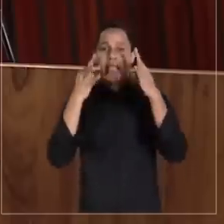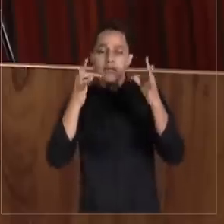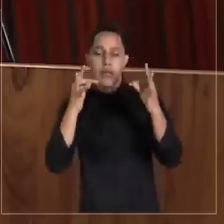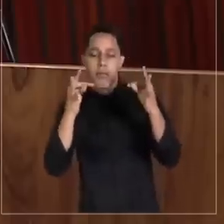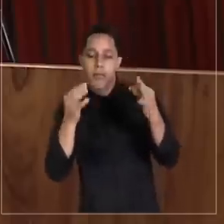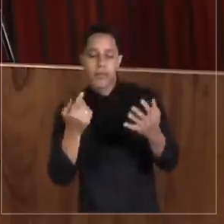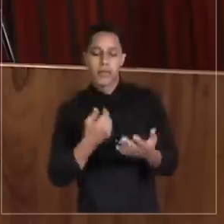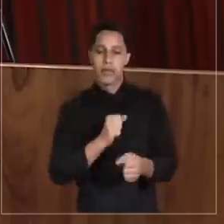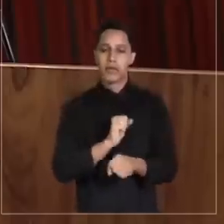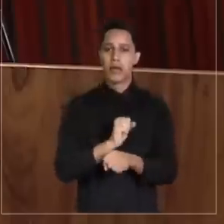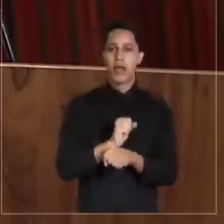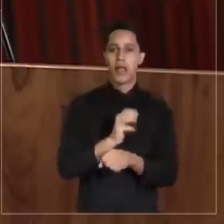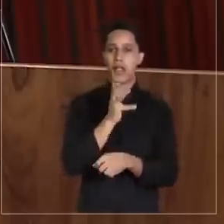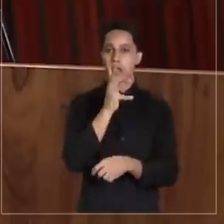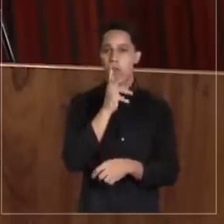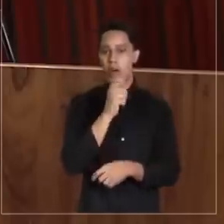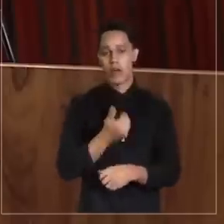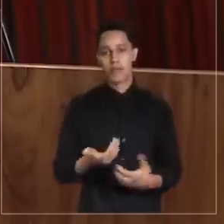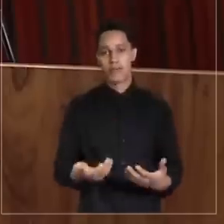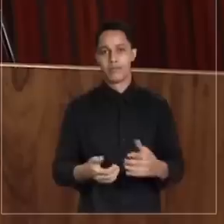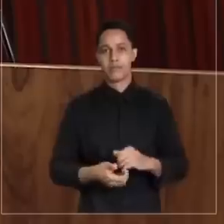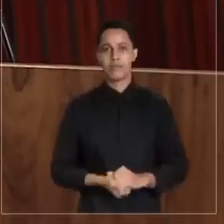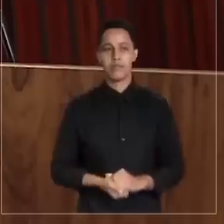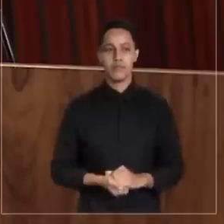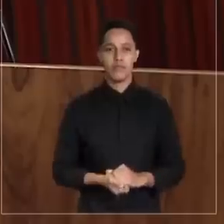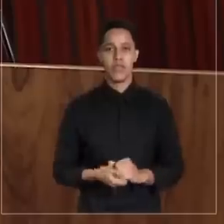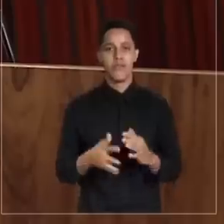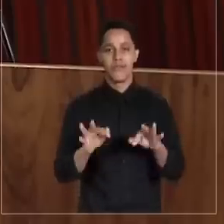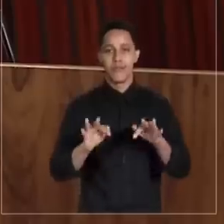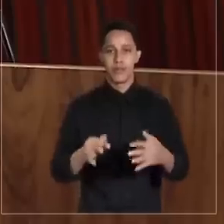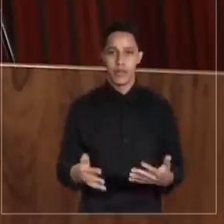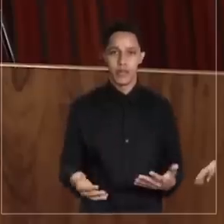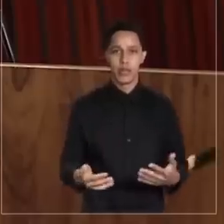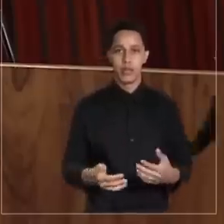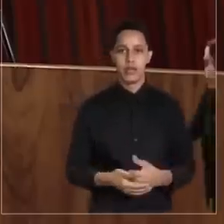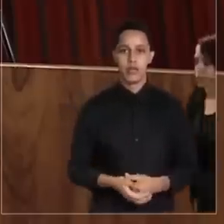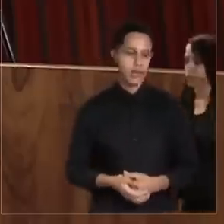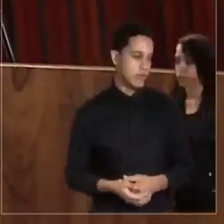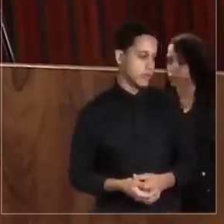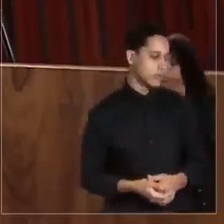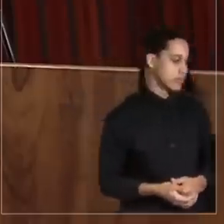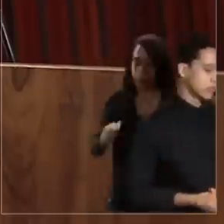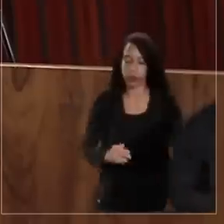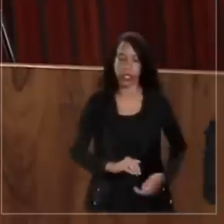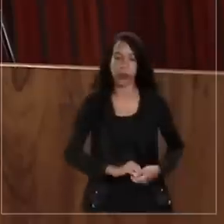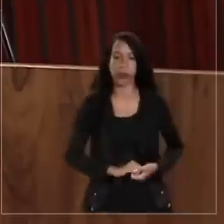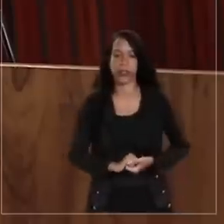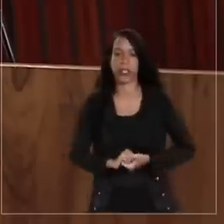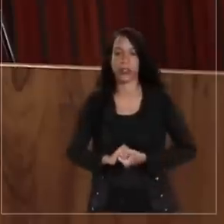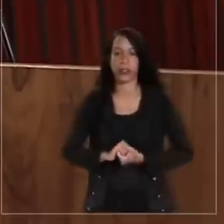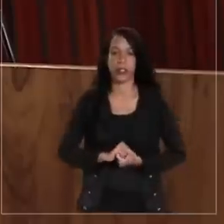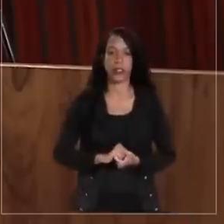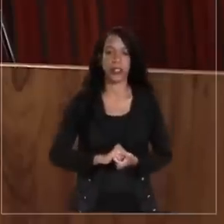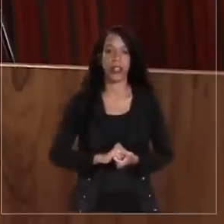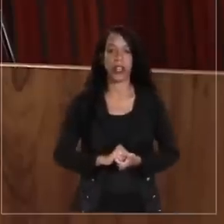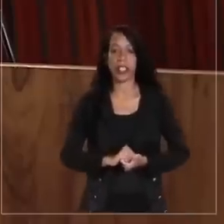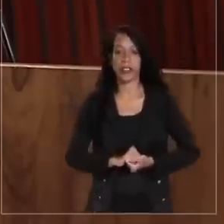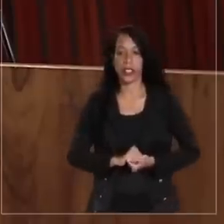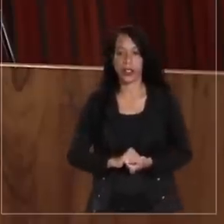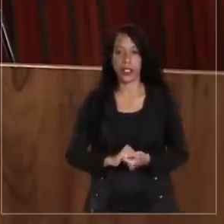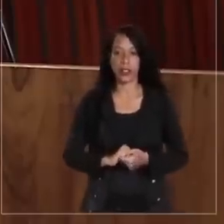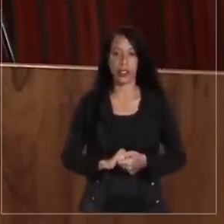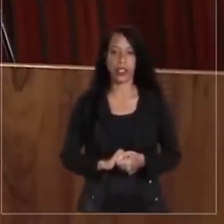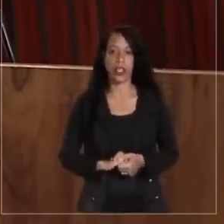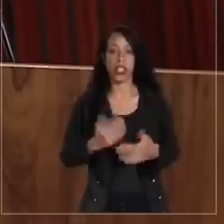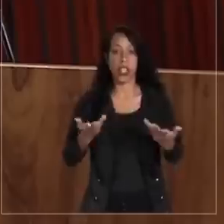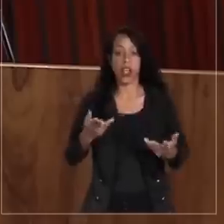ao luto de uma das partes. Enfim, eu estou acompanhando nas preliminares, senhor presidente, o ministro relator, faço